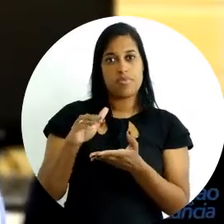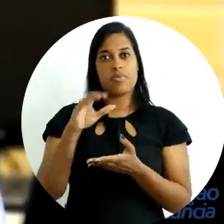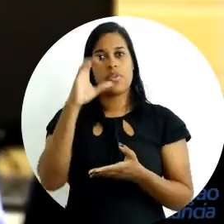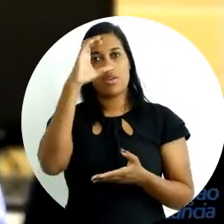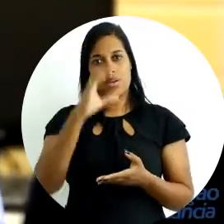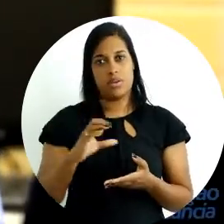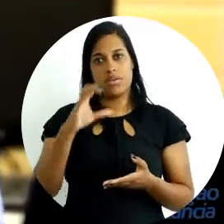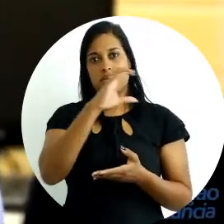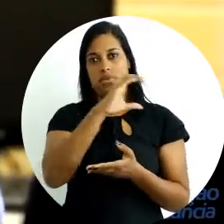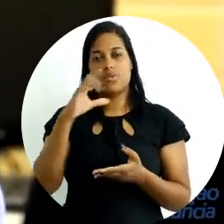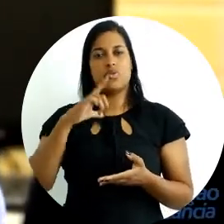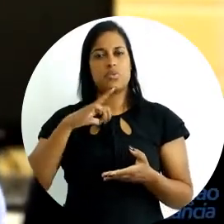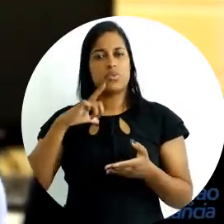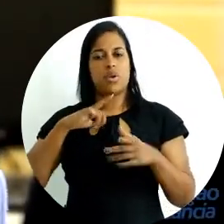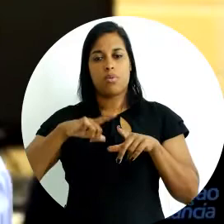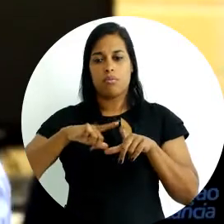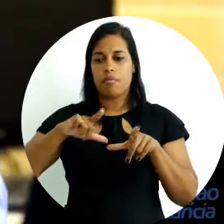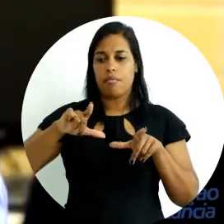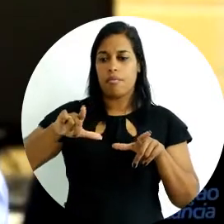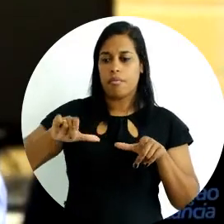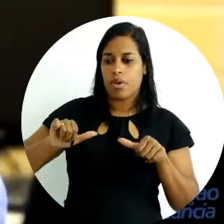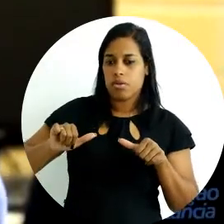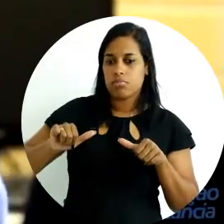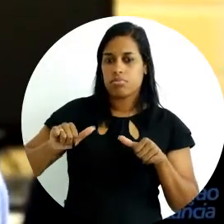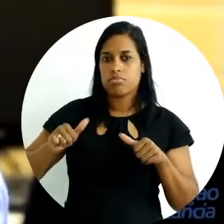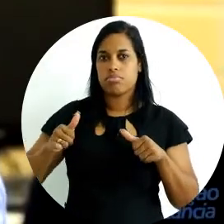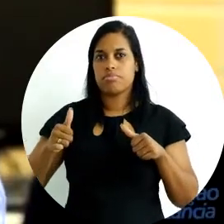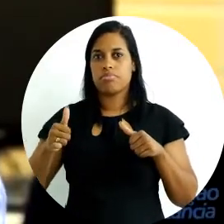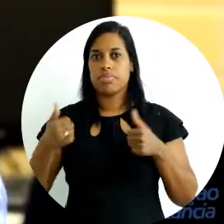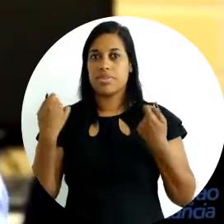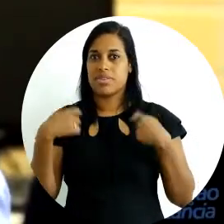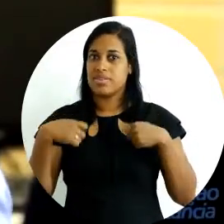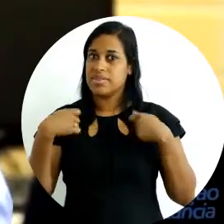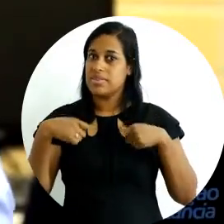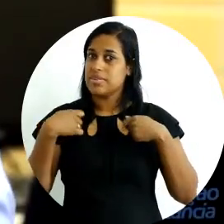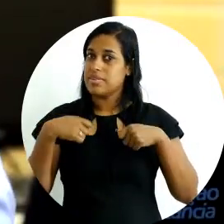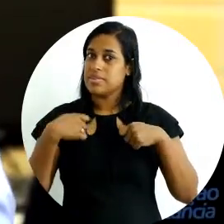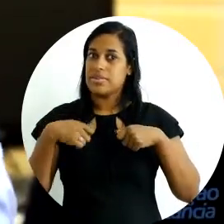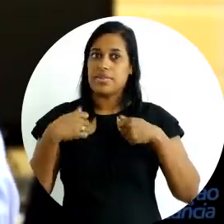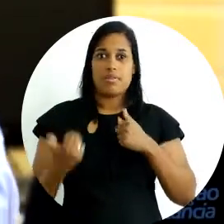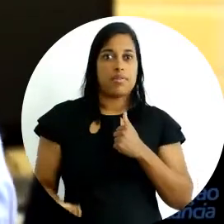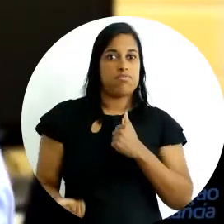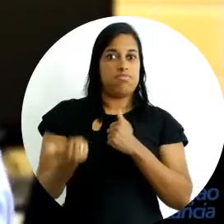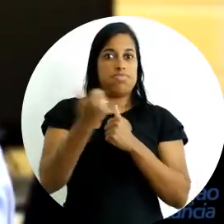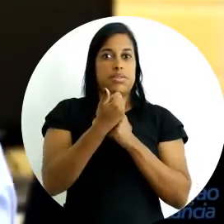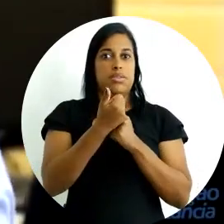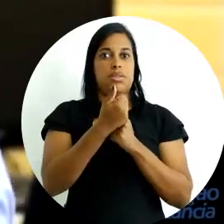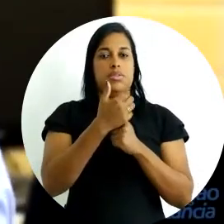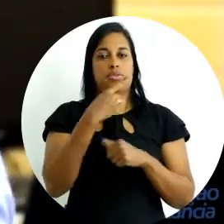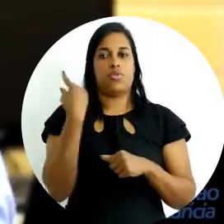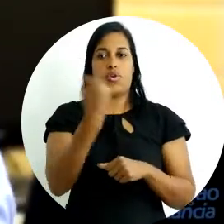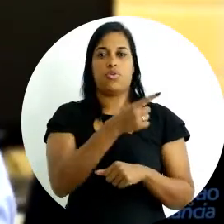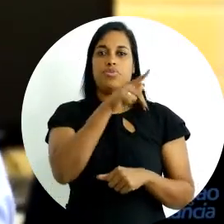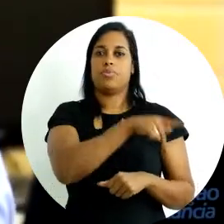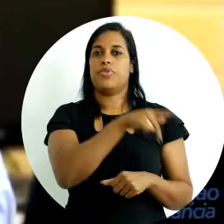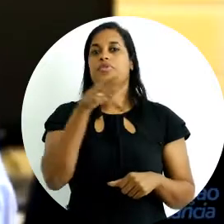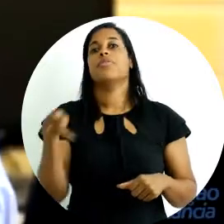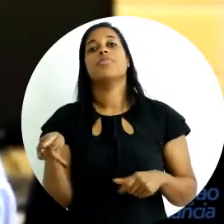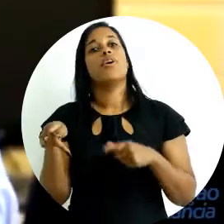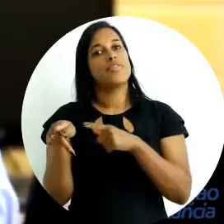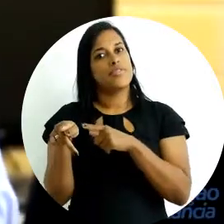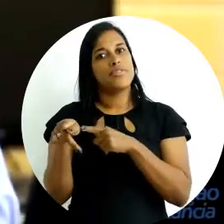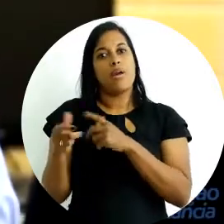expulsão dos jesuítas, nós vamos ter um vácuo, uma lacuna a ser preenchida por novos